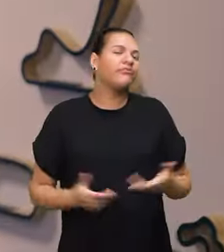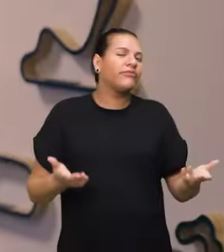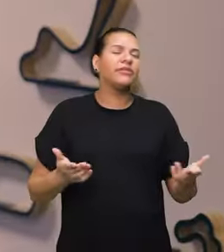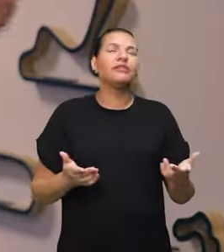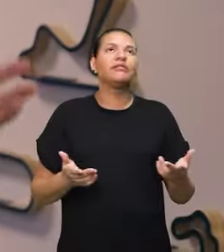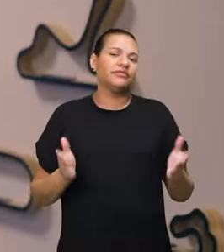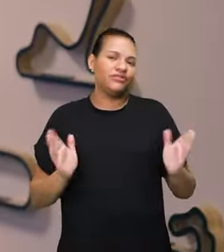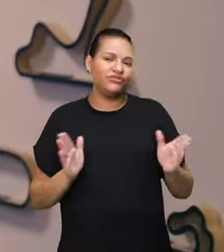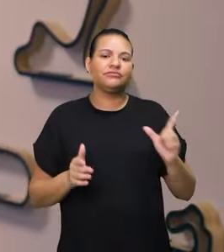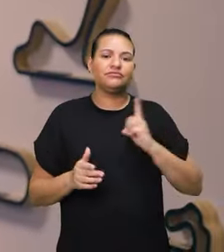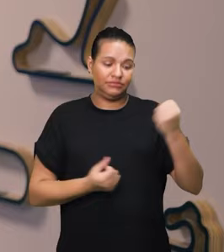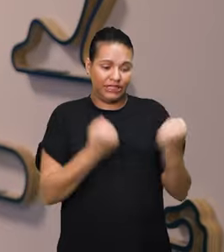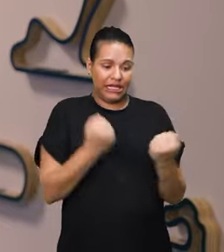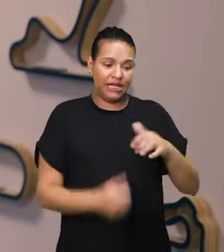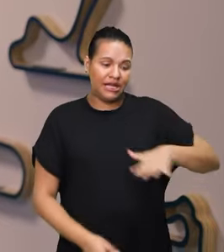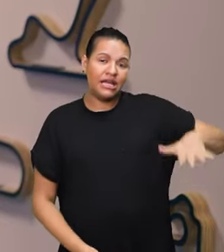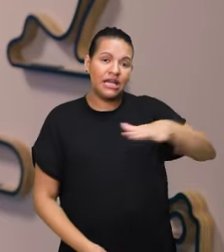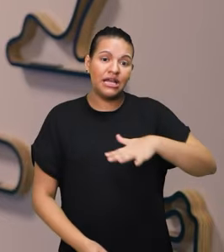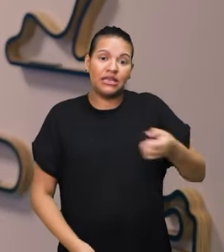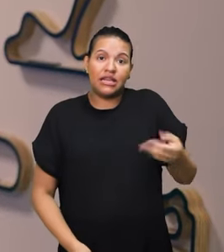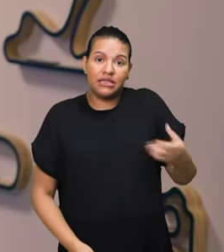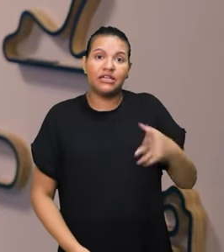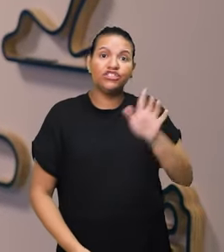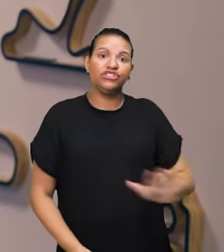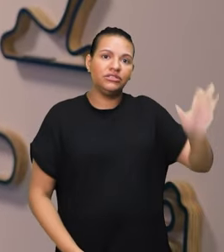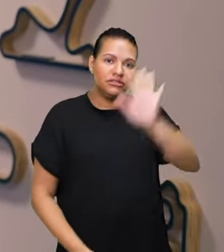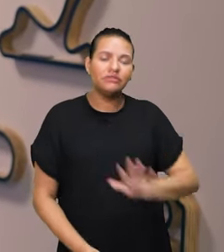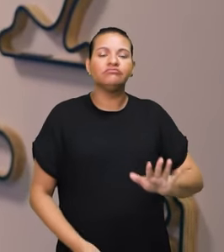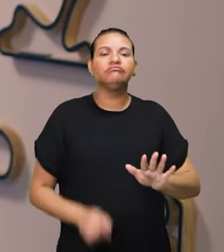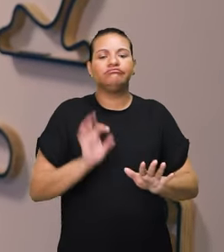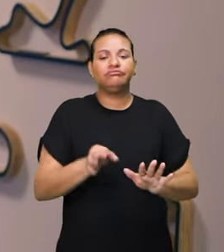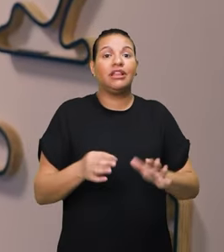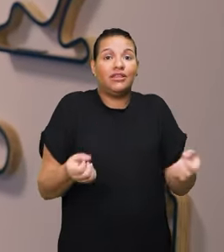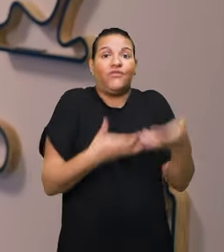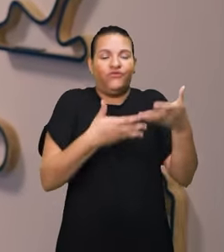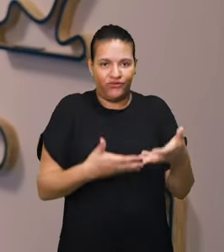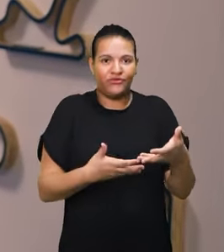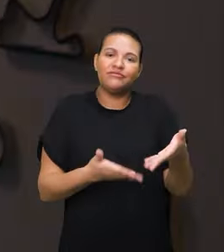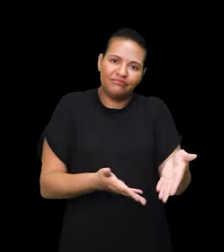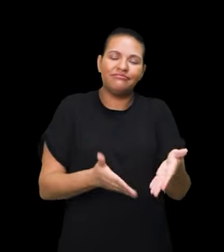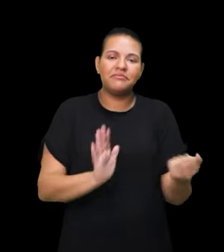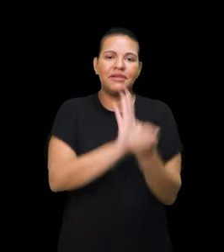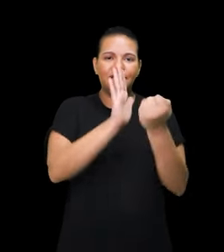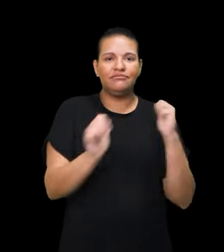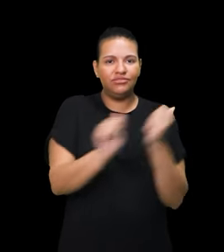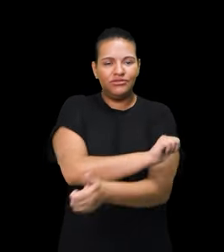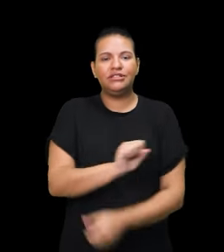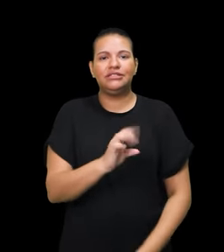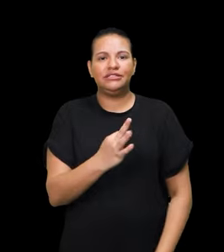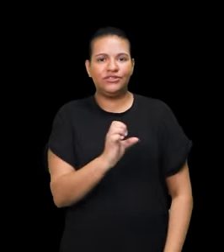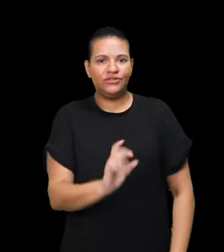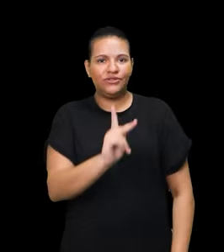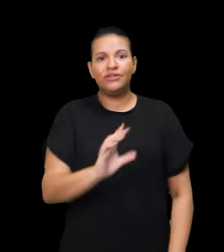Acho que a gente traz como mercado eh automotivo no geral né atualização e modernidade para stockar tela